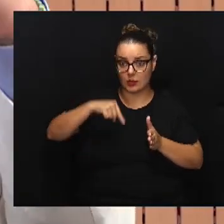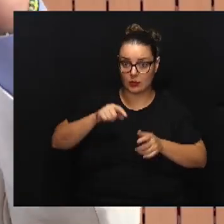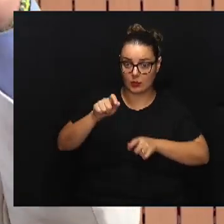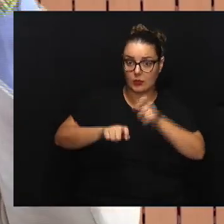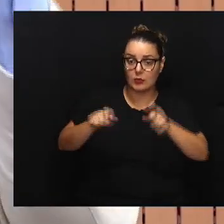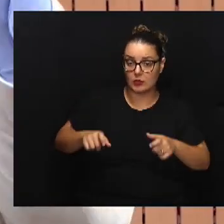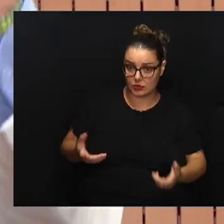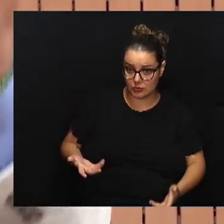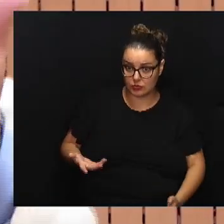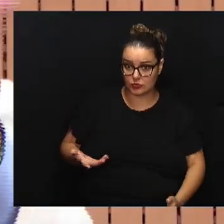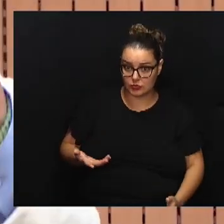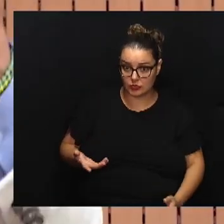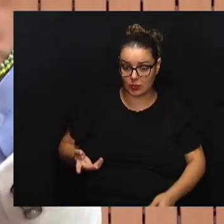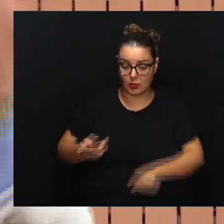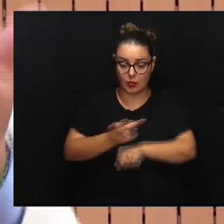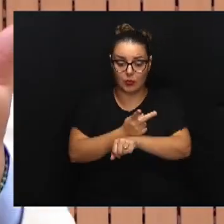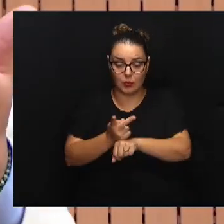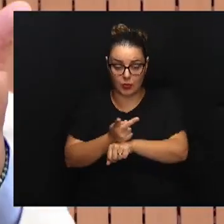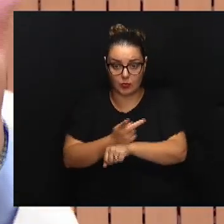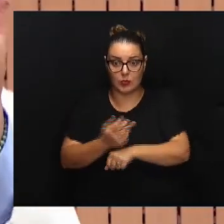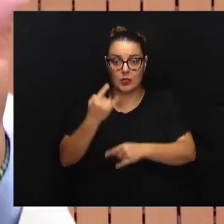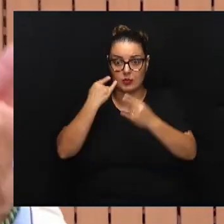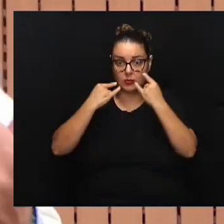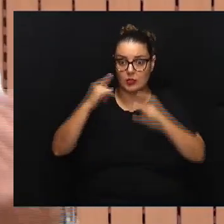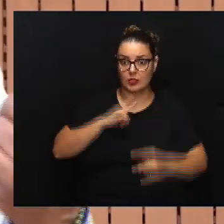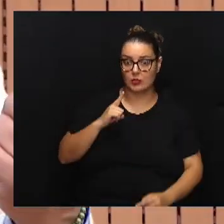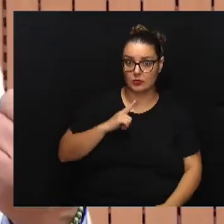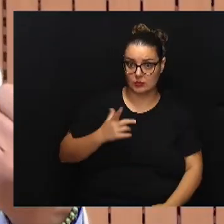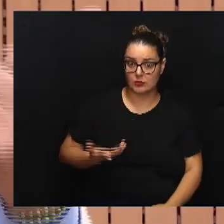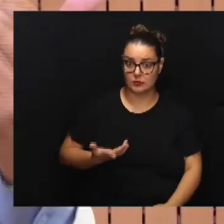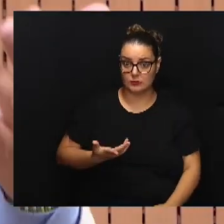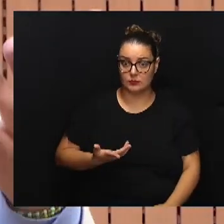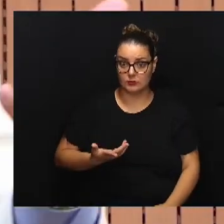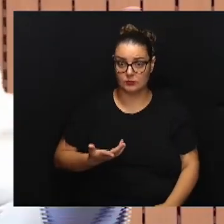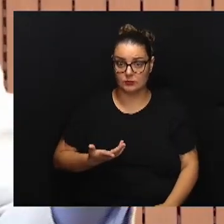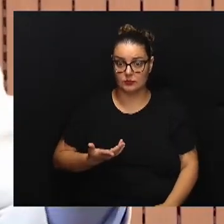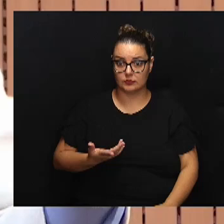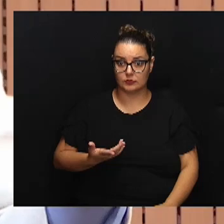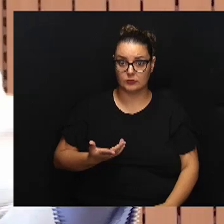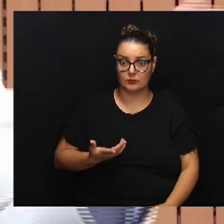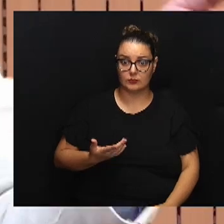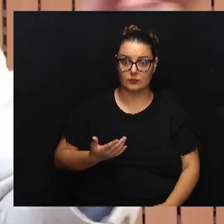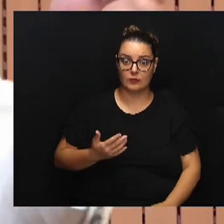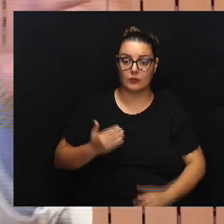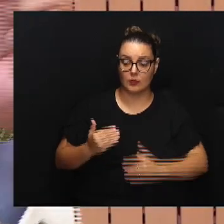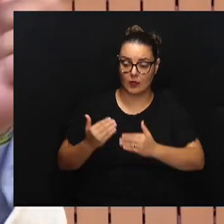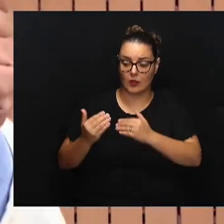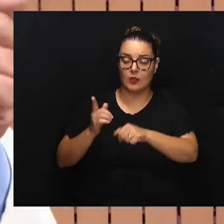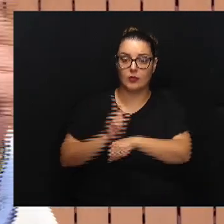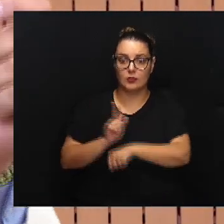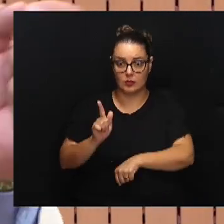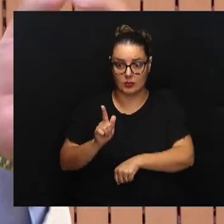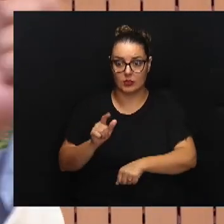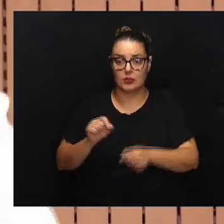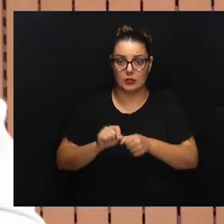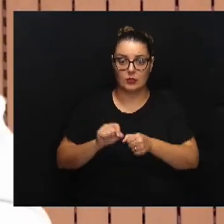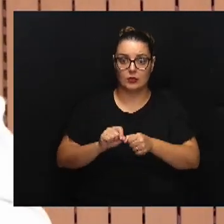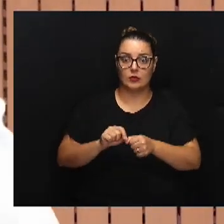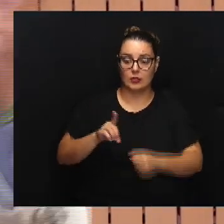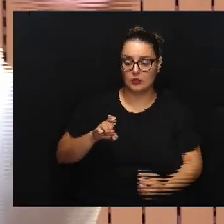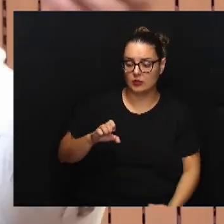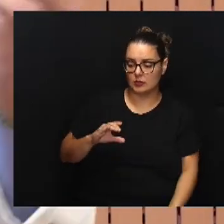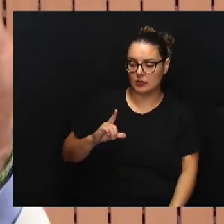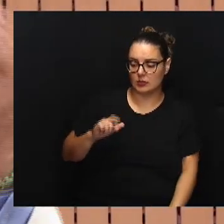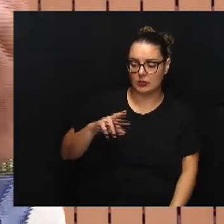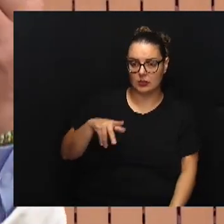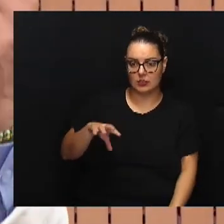que procuram ter interesse de ascender ao ensino superior e fazem essa declaração no censo,